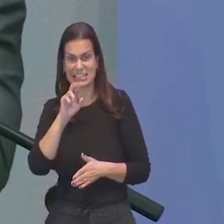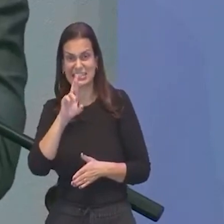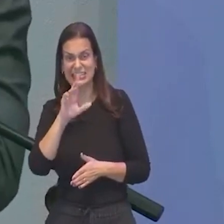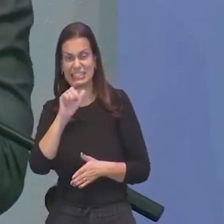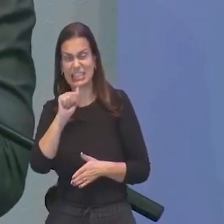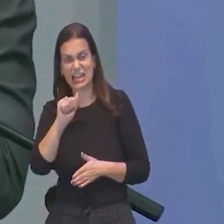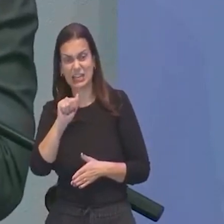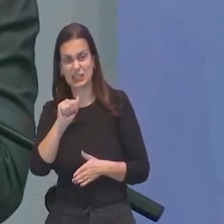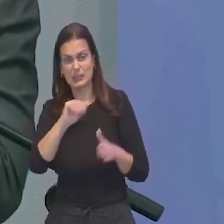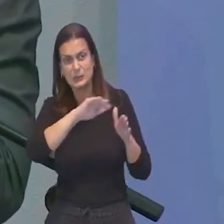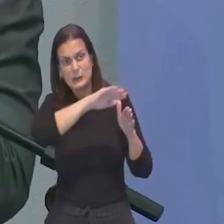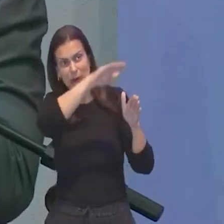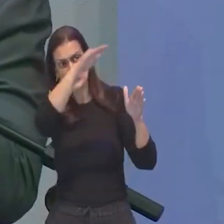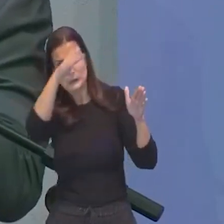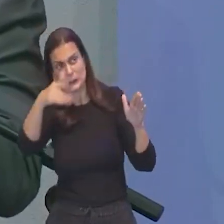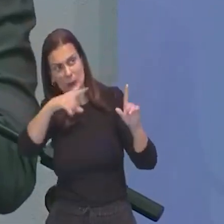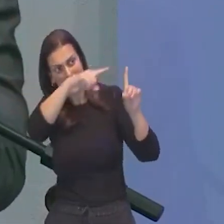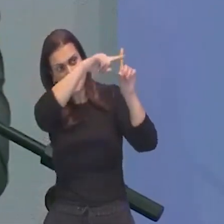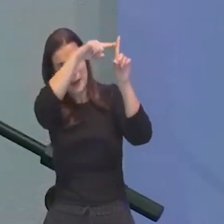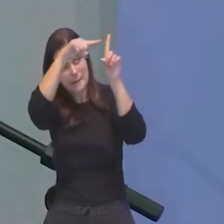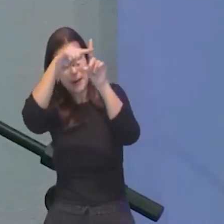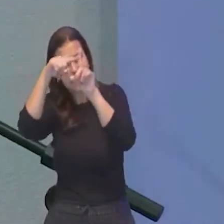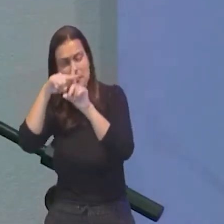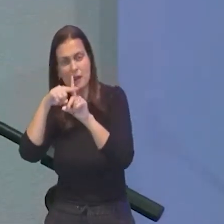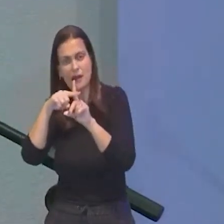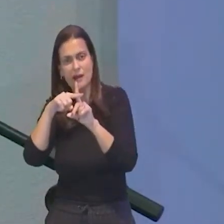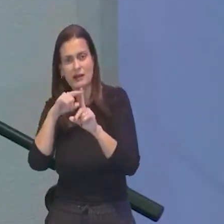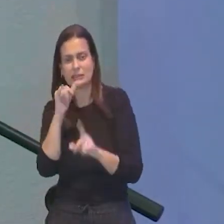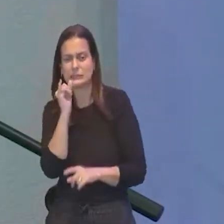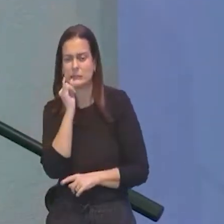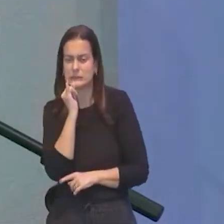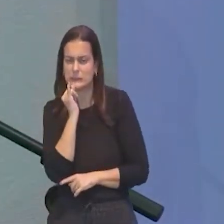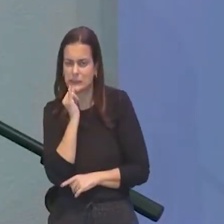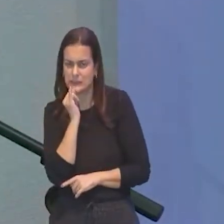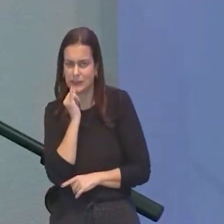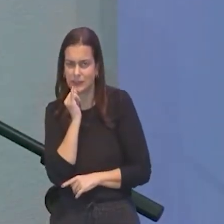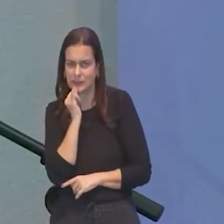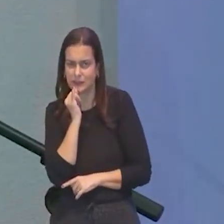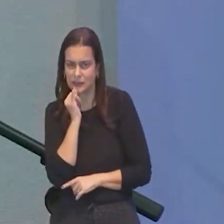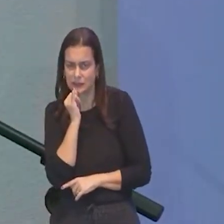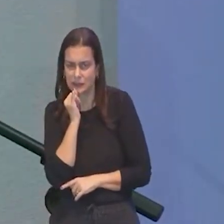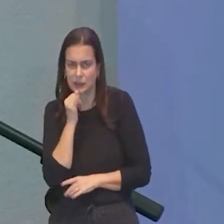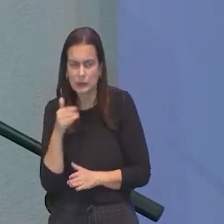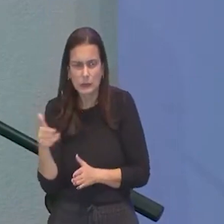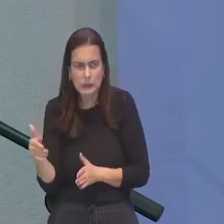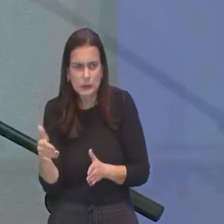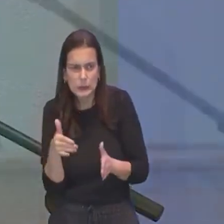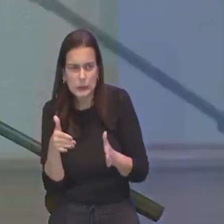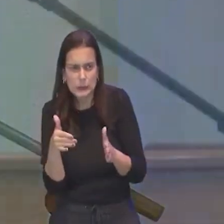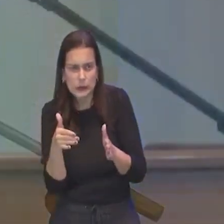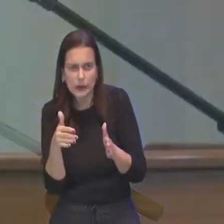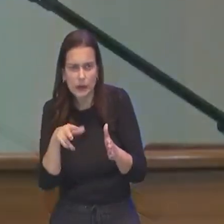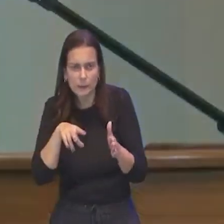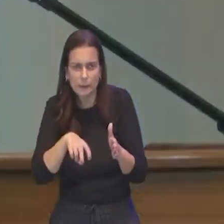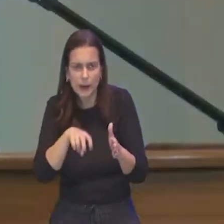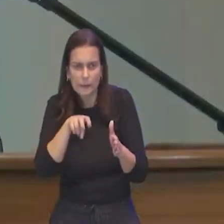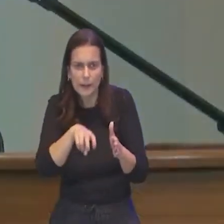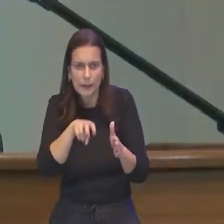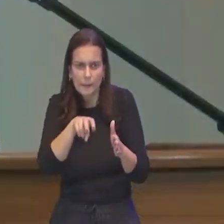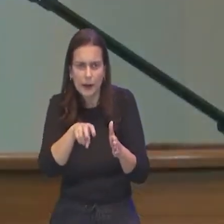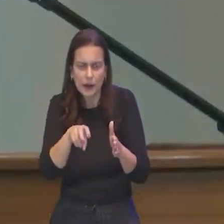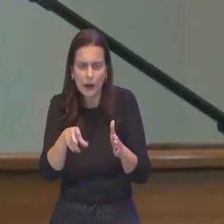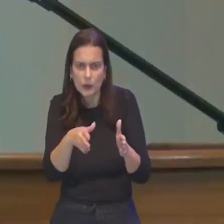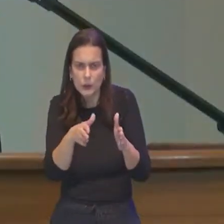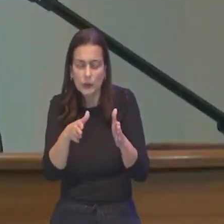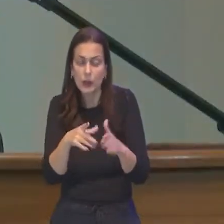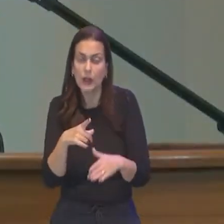pensar. E toda aquela tristeza do Calvário, quando nós trilhamos aqueles espaçamentos e aquelas vias, há